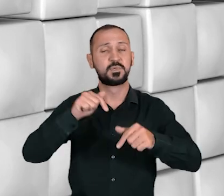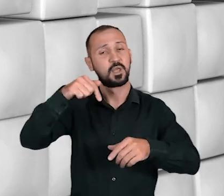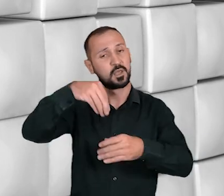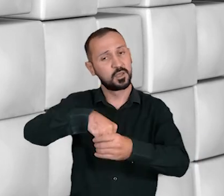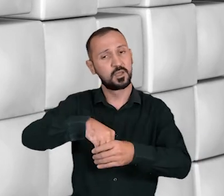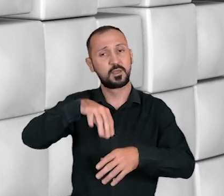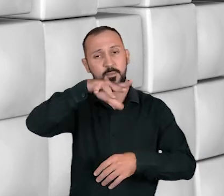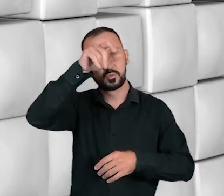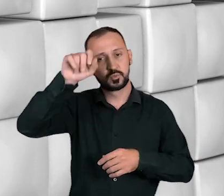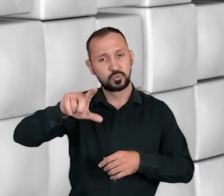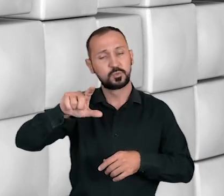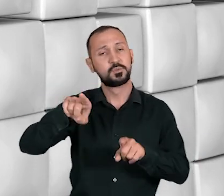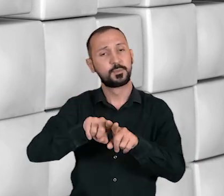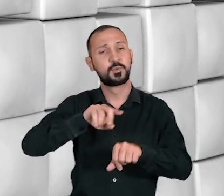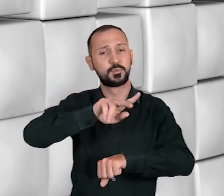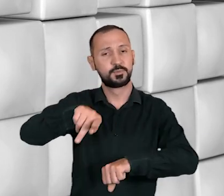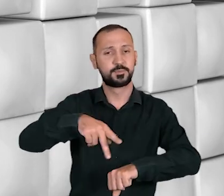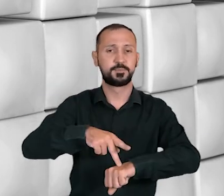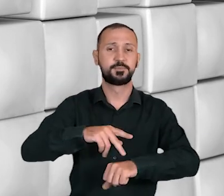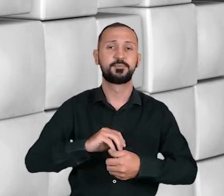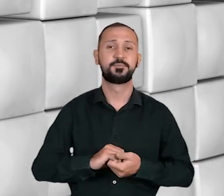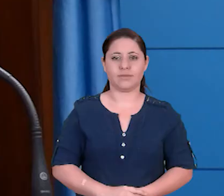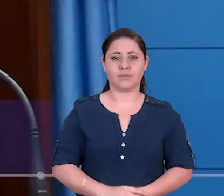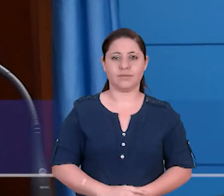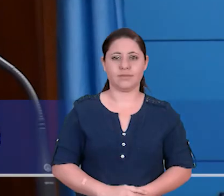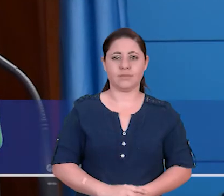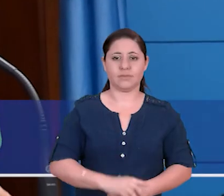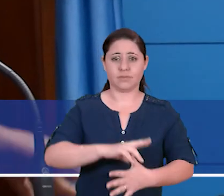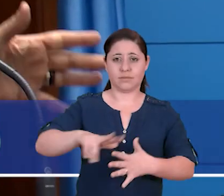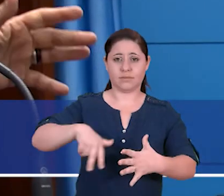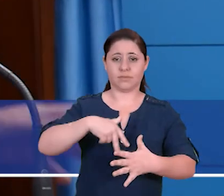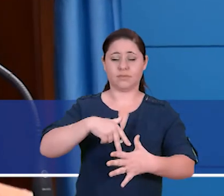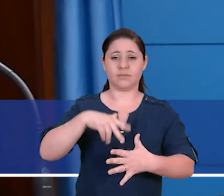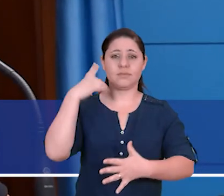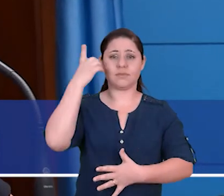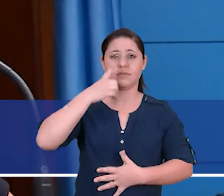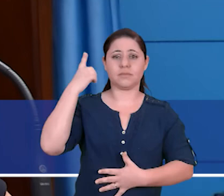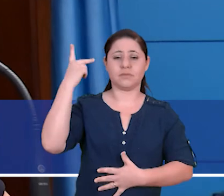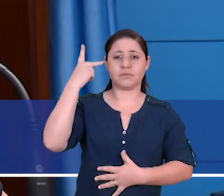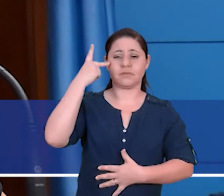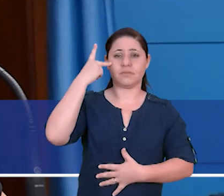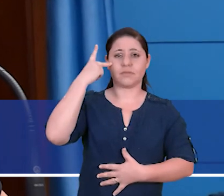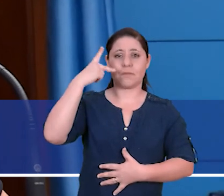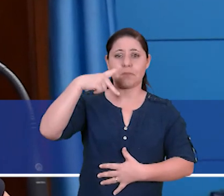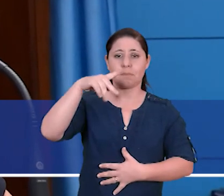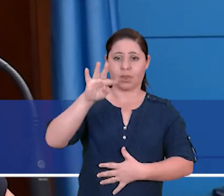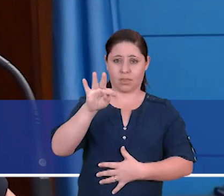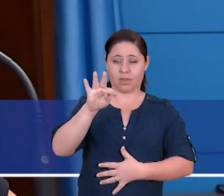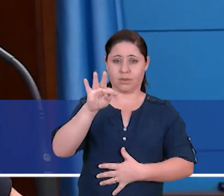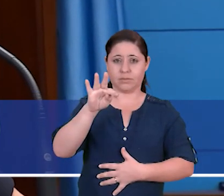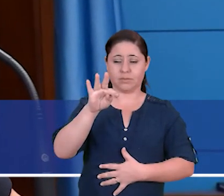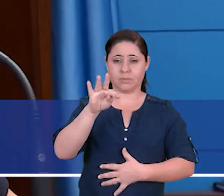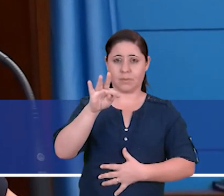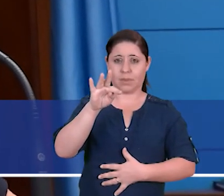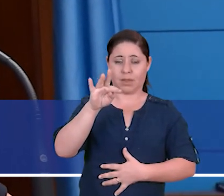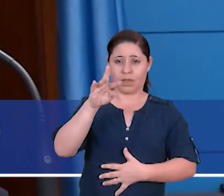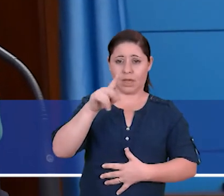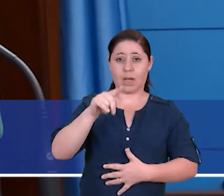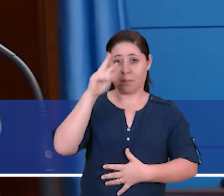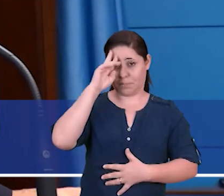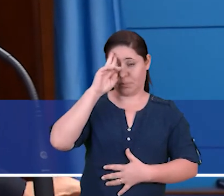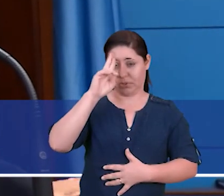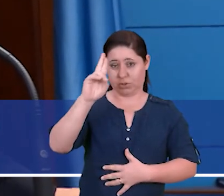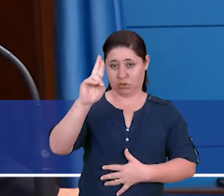profissão em Mato Grosso do Sul e no nosso país. Na tribuna, o deputado Pedro Kemp, do PT, que é presidente